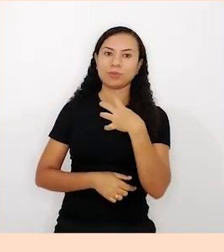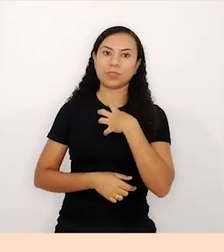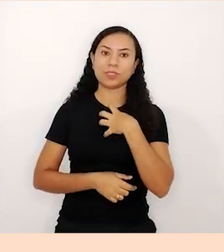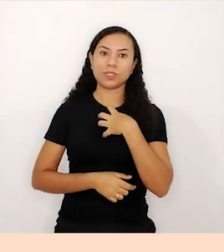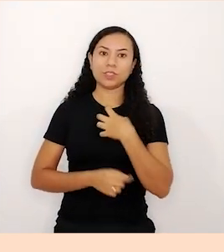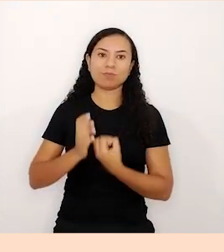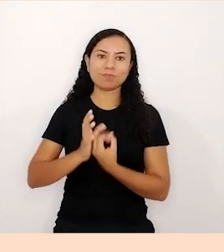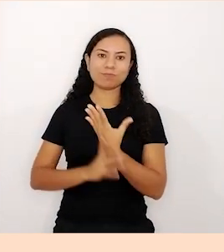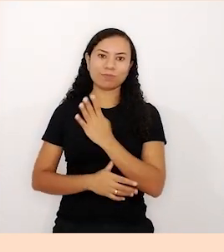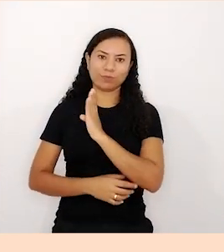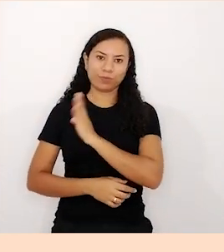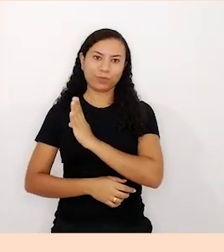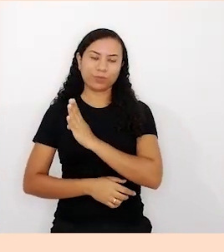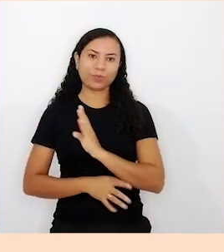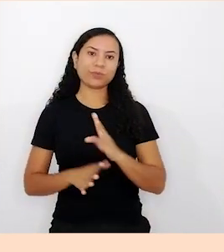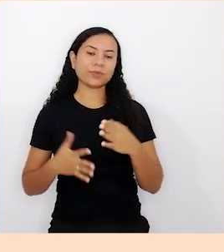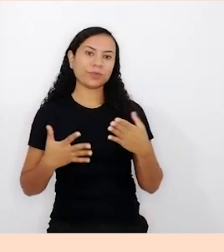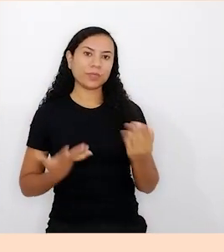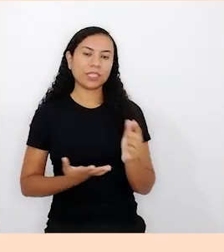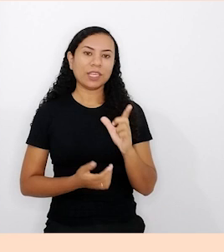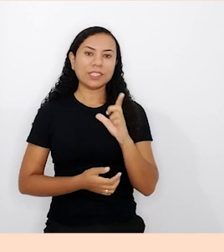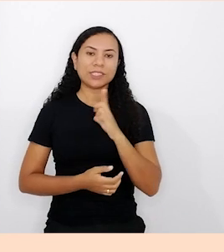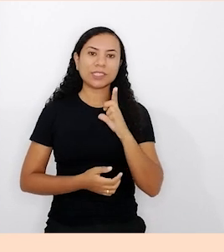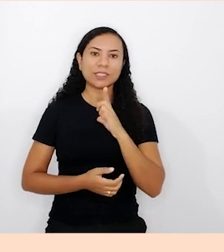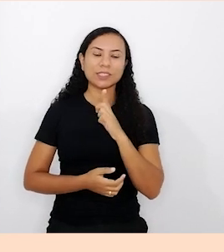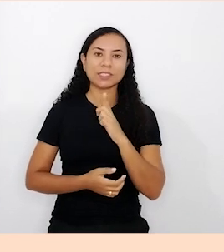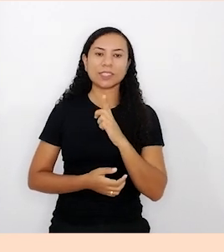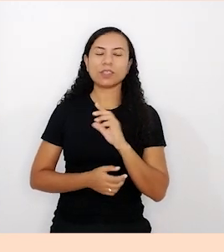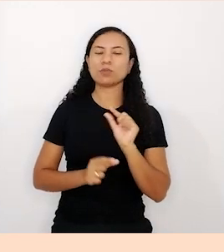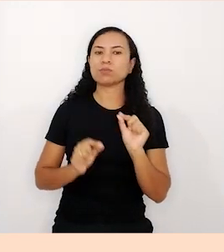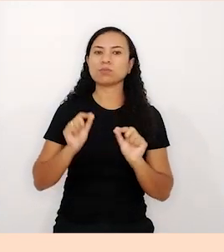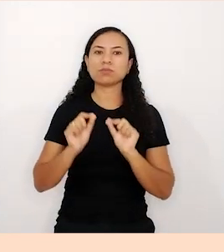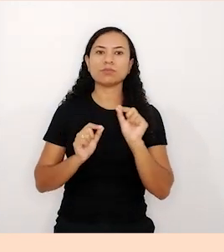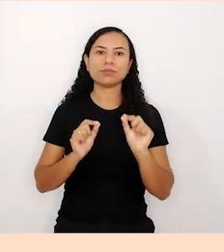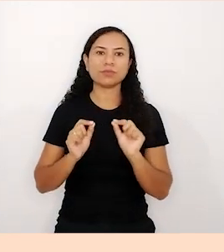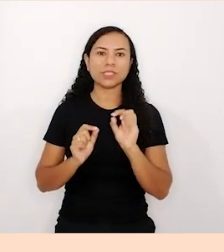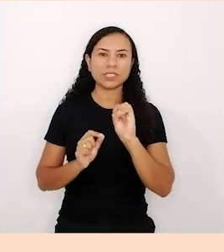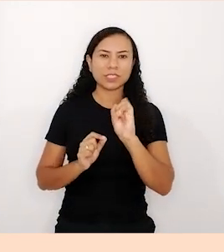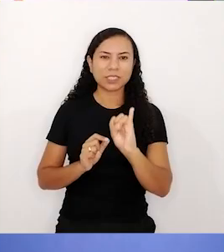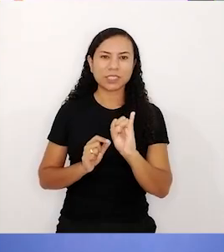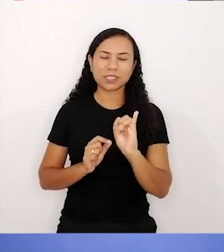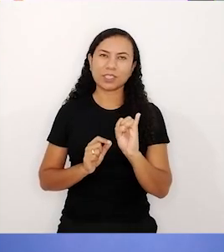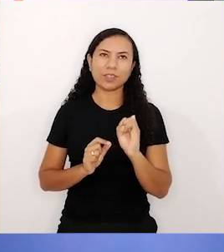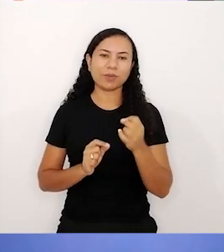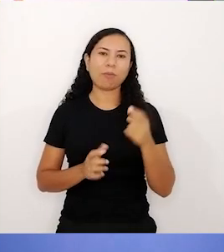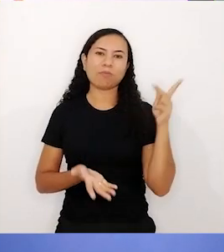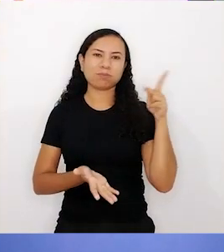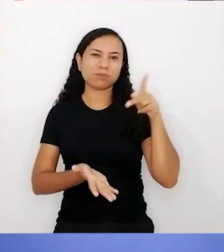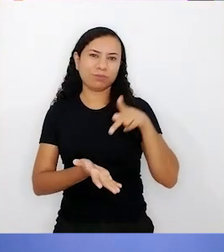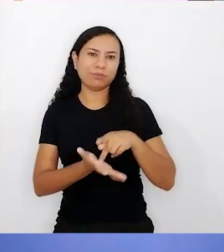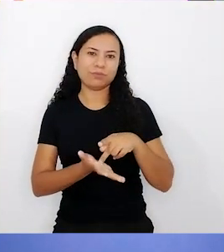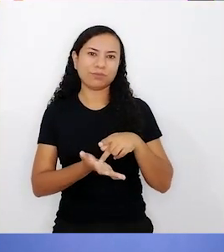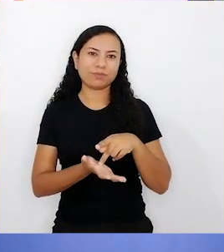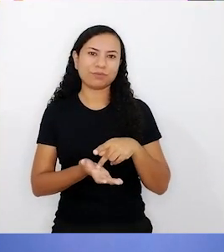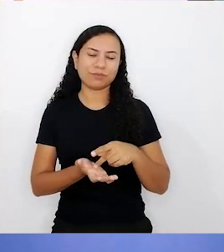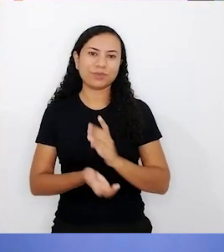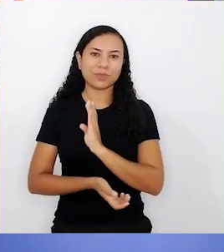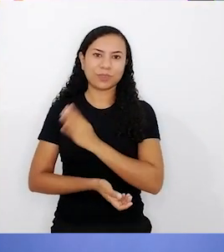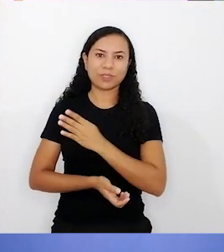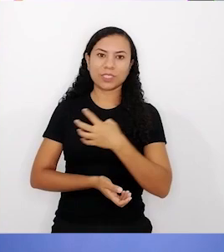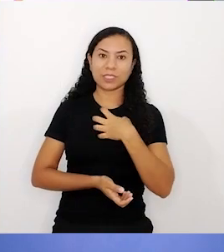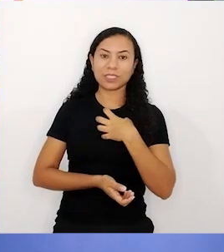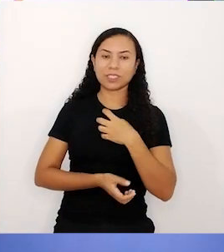coração. Apesar de não circularem sentimentos de forma literal, há sim